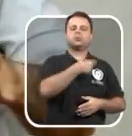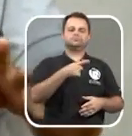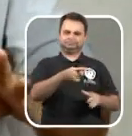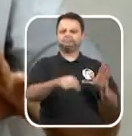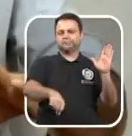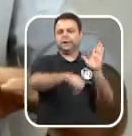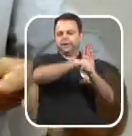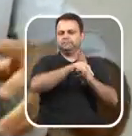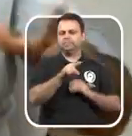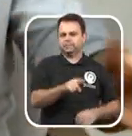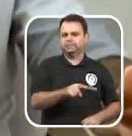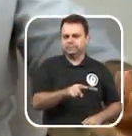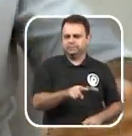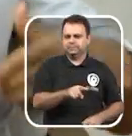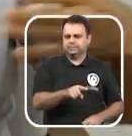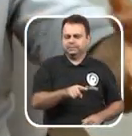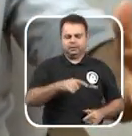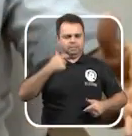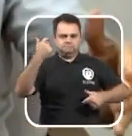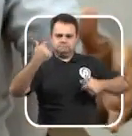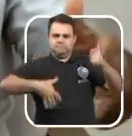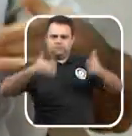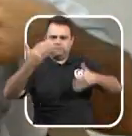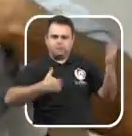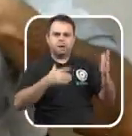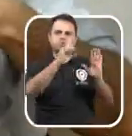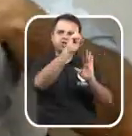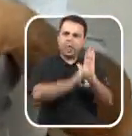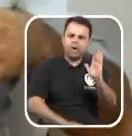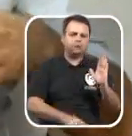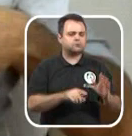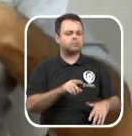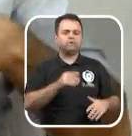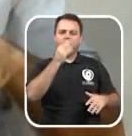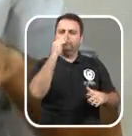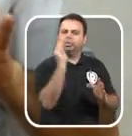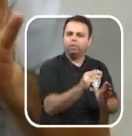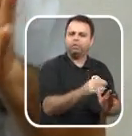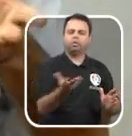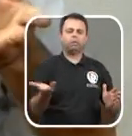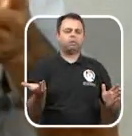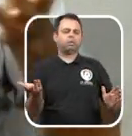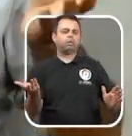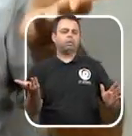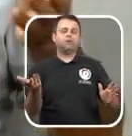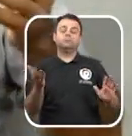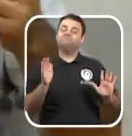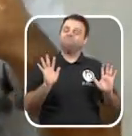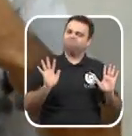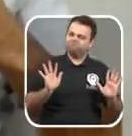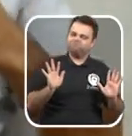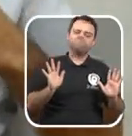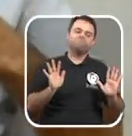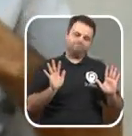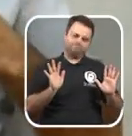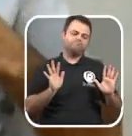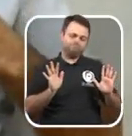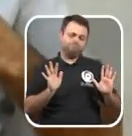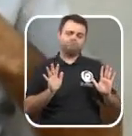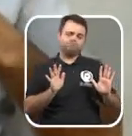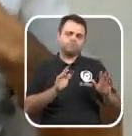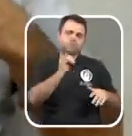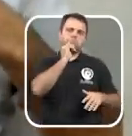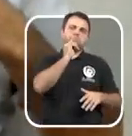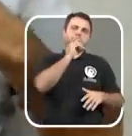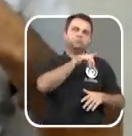esses casos que a gente citou, violação trabalhista... Ela não entra, né? Ela não entra, não é isso. Agora, como